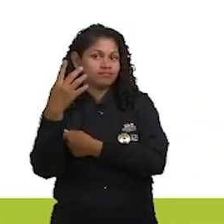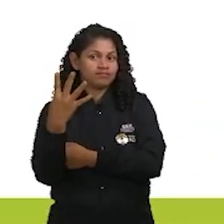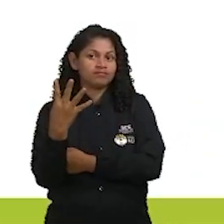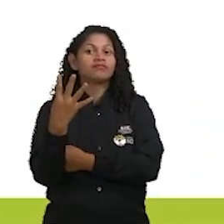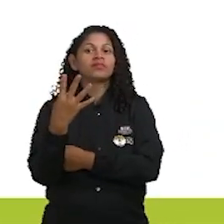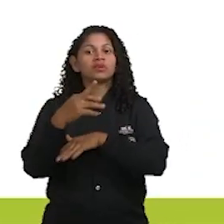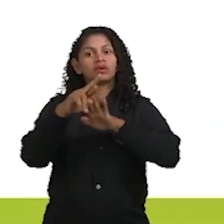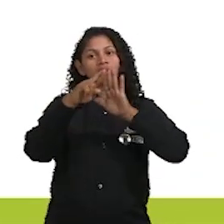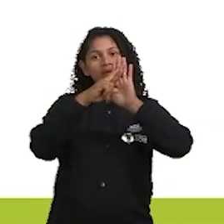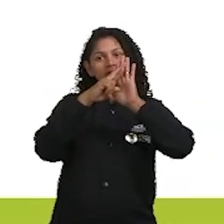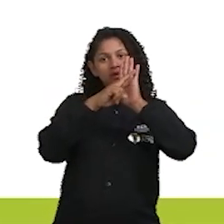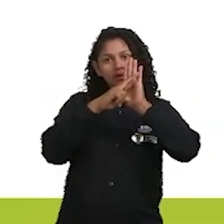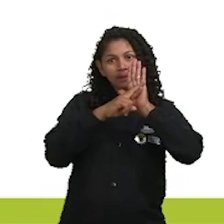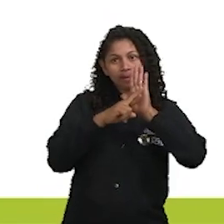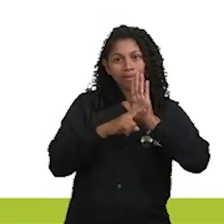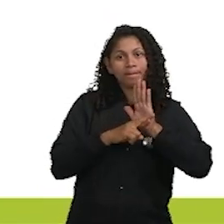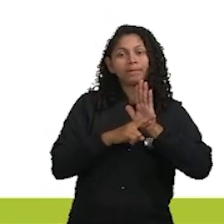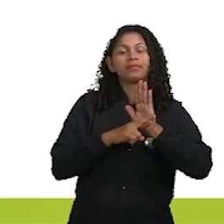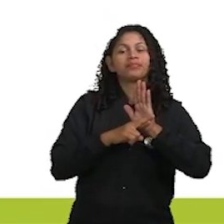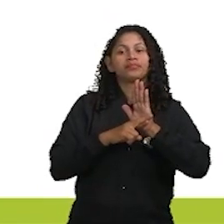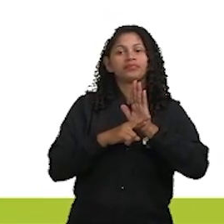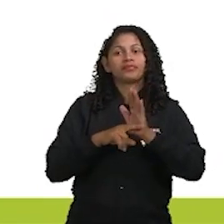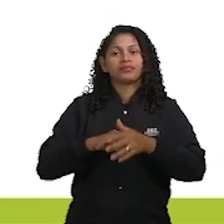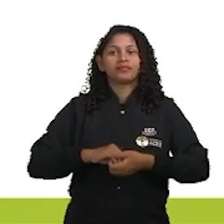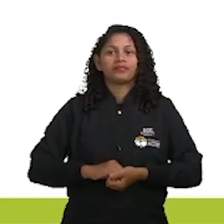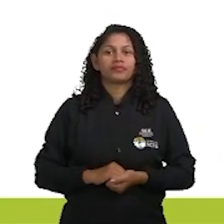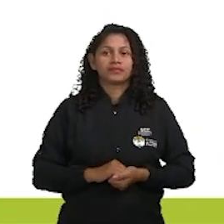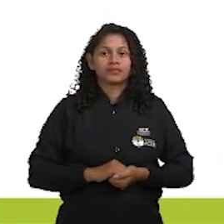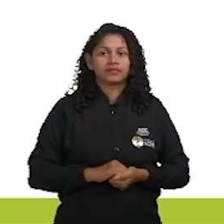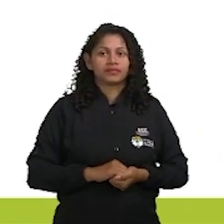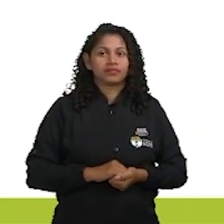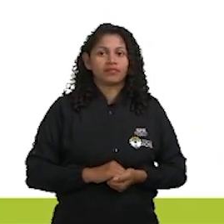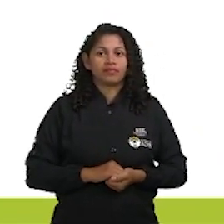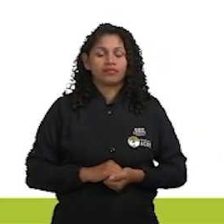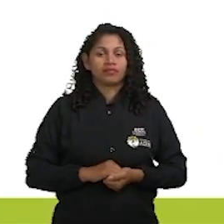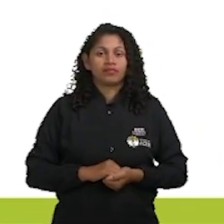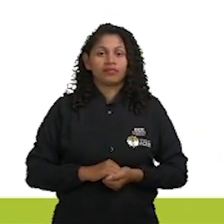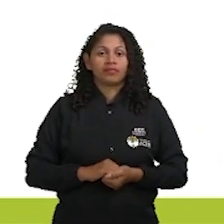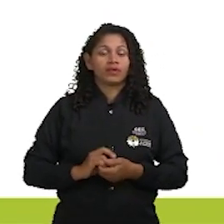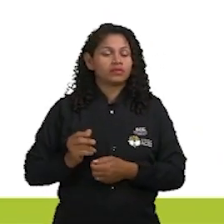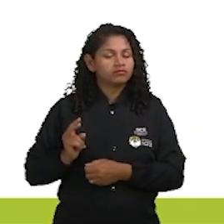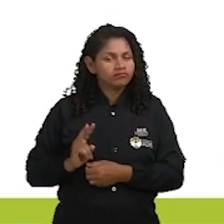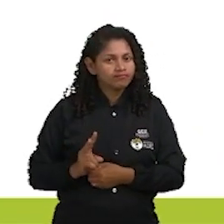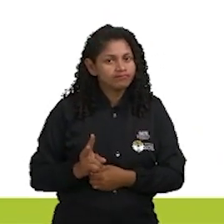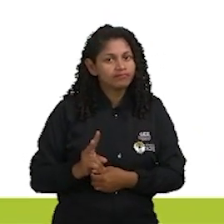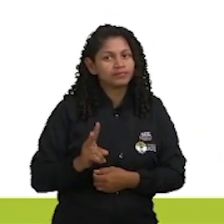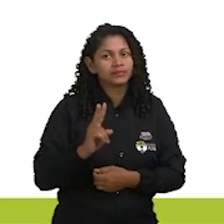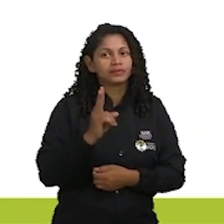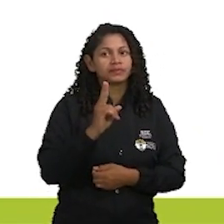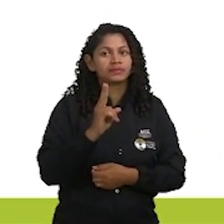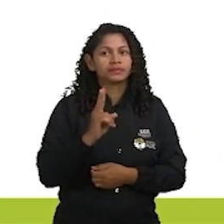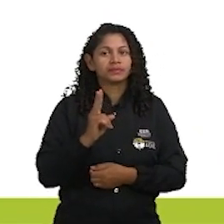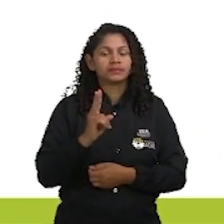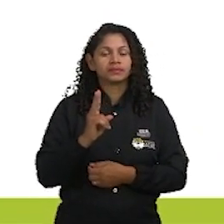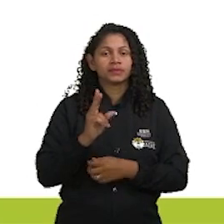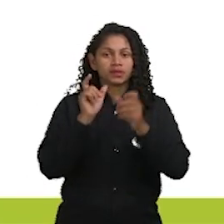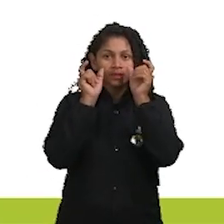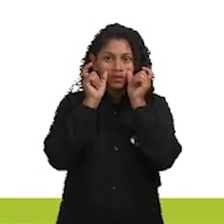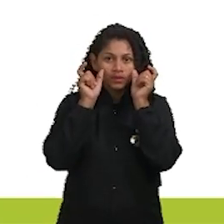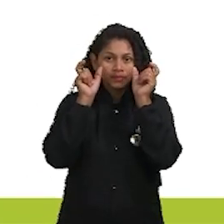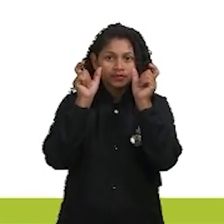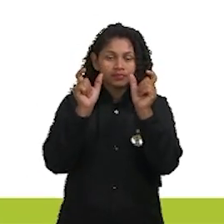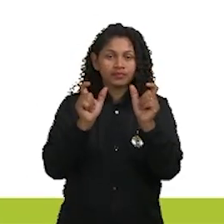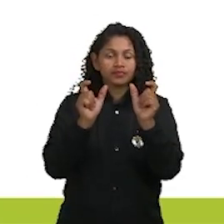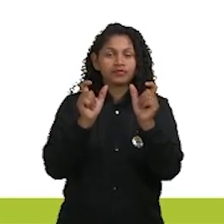para vocês, a equação do primeiro grau. E assim por diante. Observando aqui,